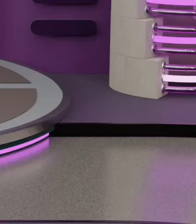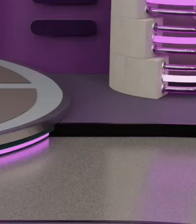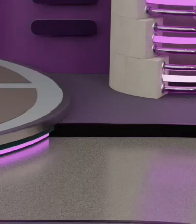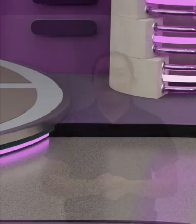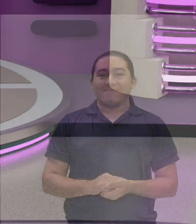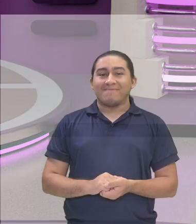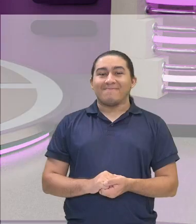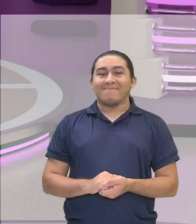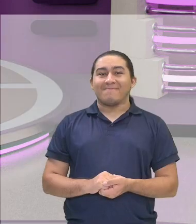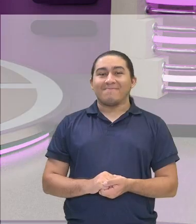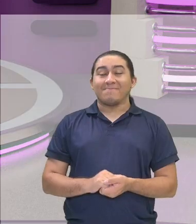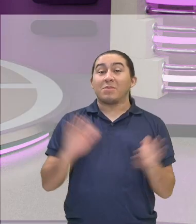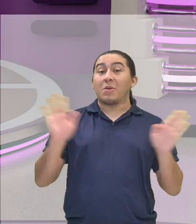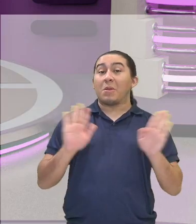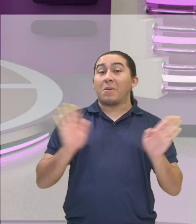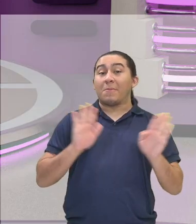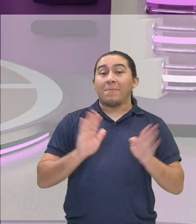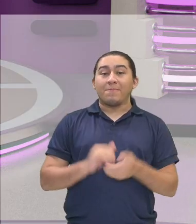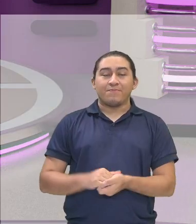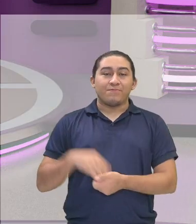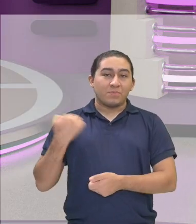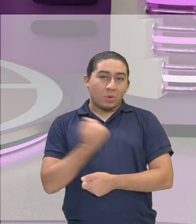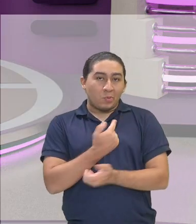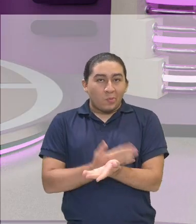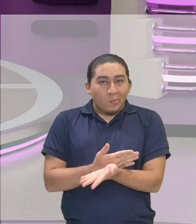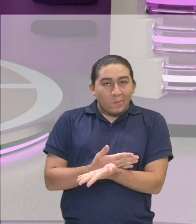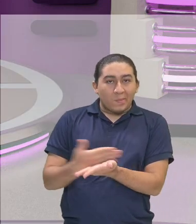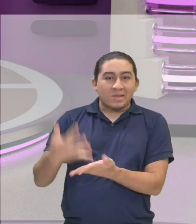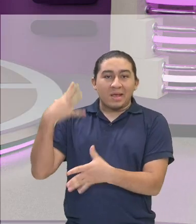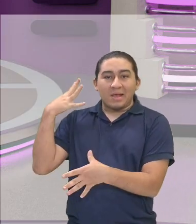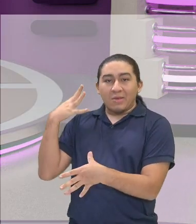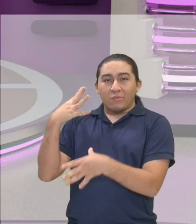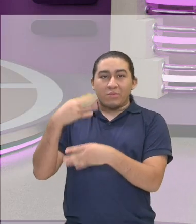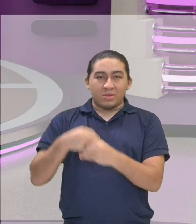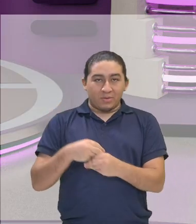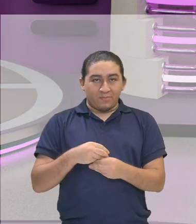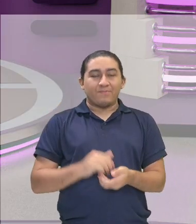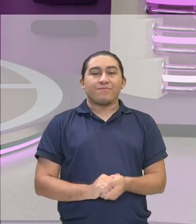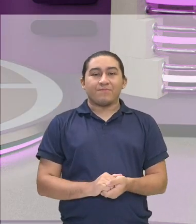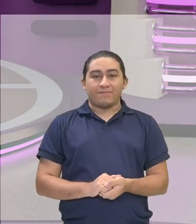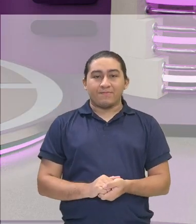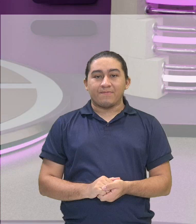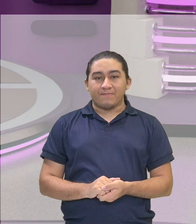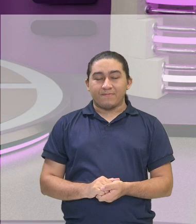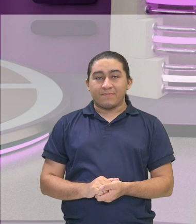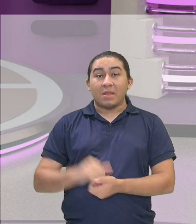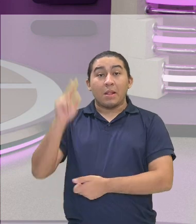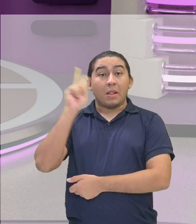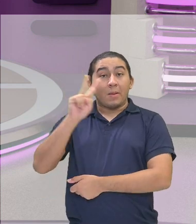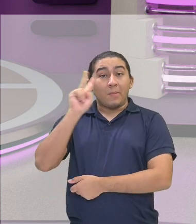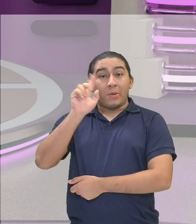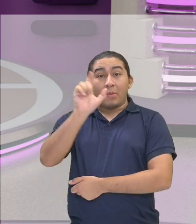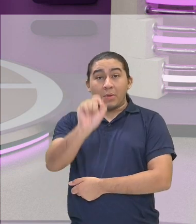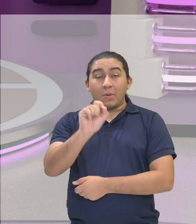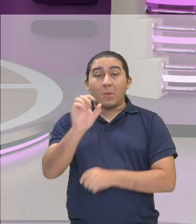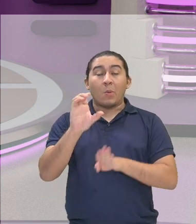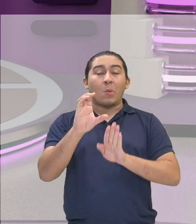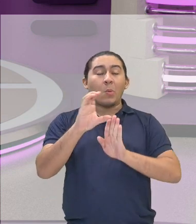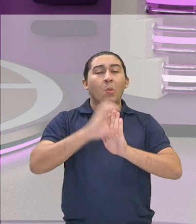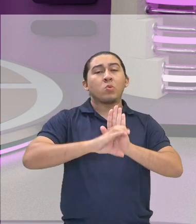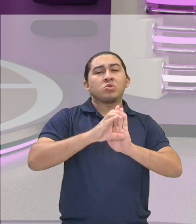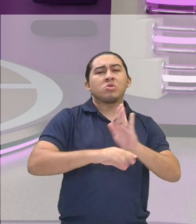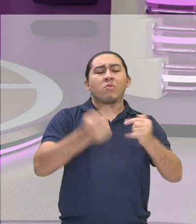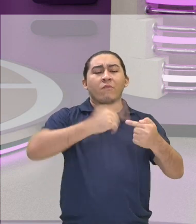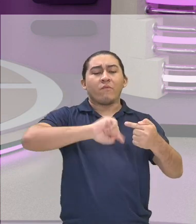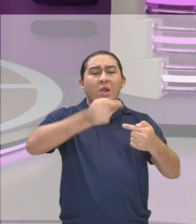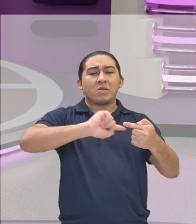Olá, olá! Nós vamos iniciar a revisão da unidade 1 e 2, na verdade, lembrando aí o conceito de fração. O que é uma